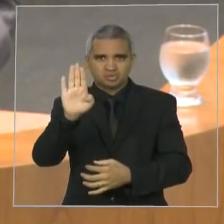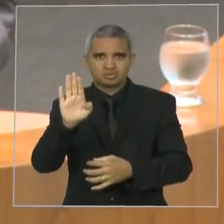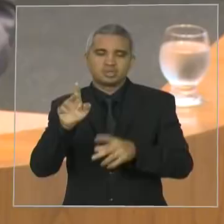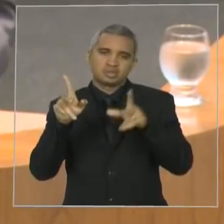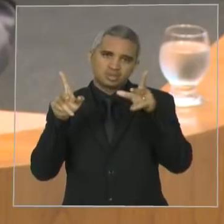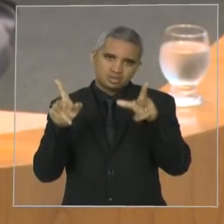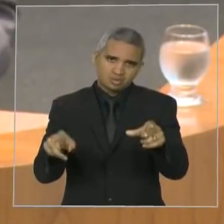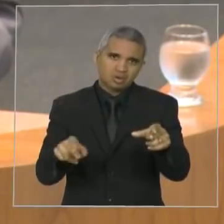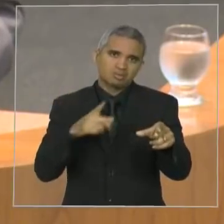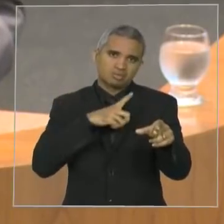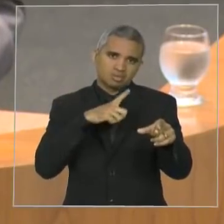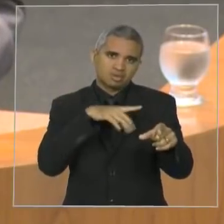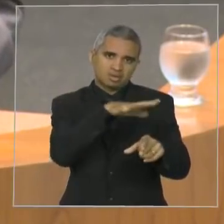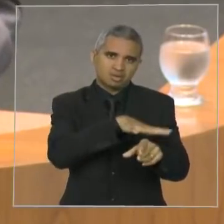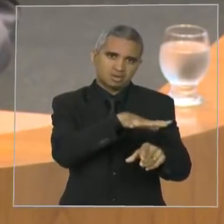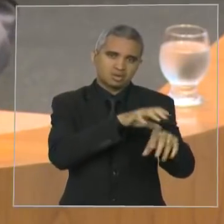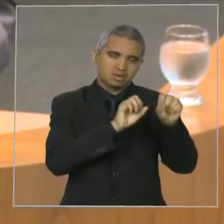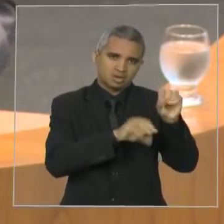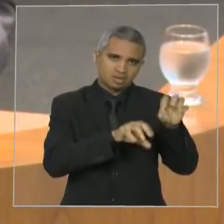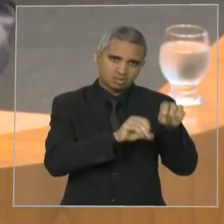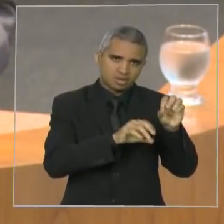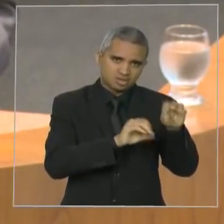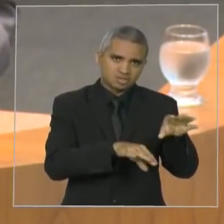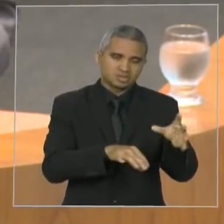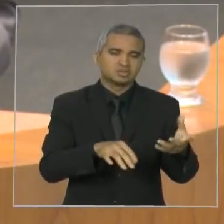que cuide exclusivamente disso.